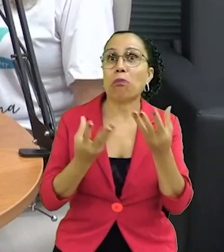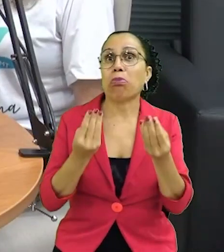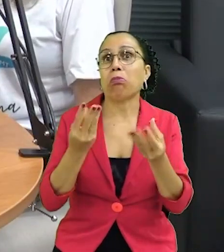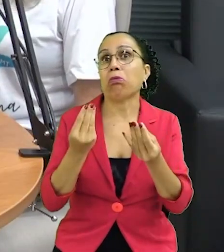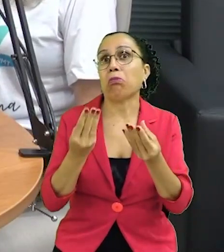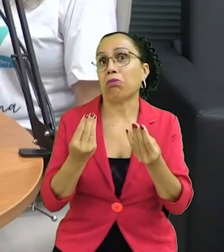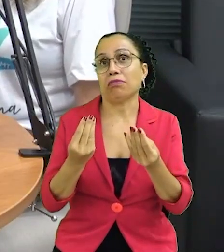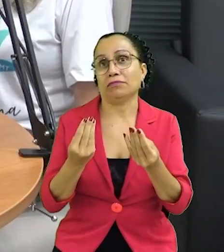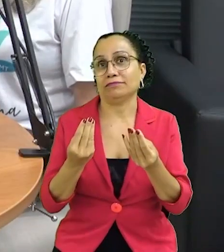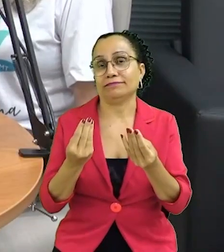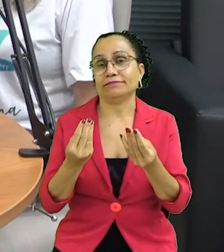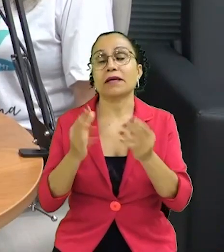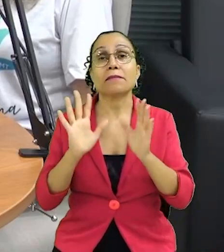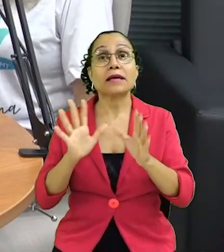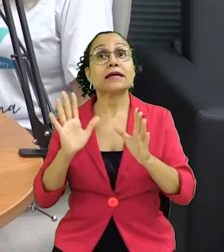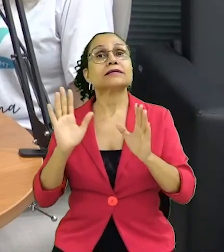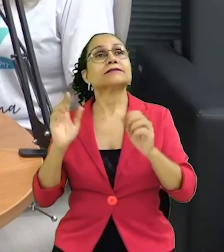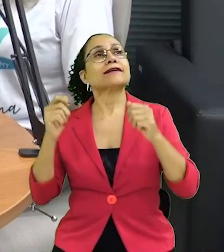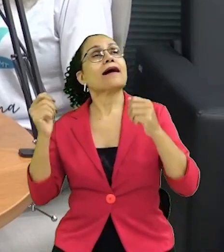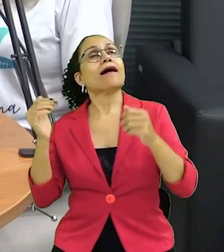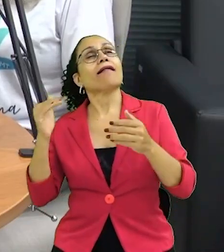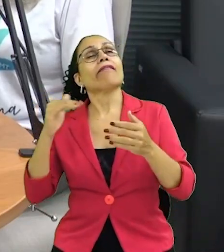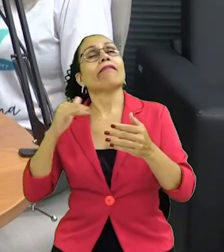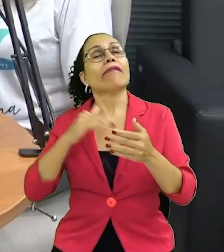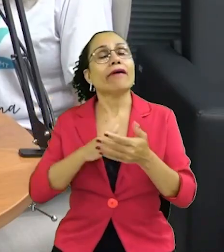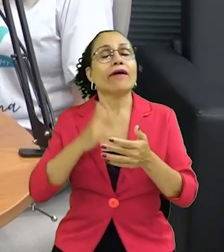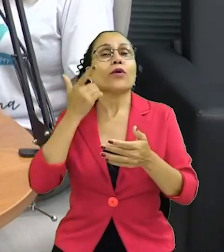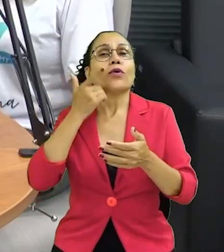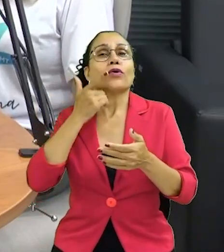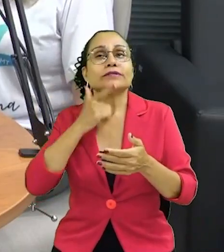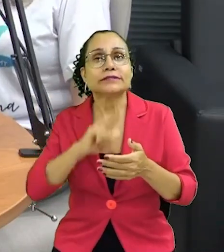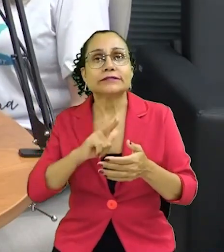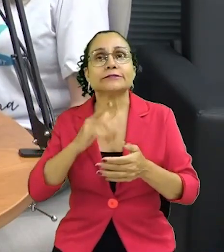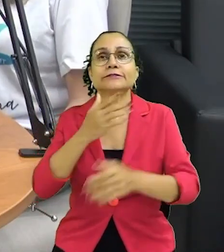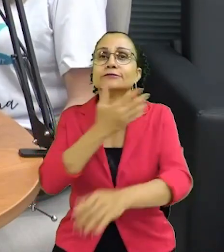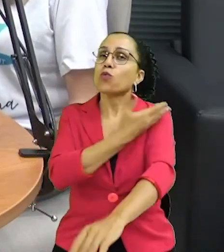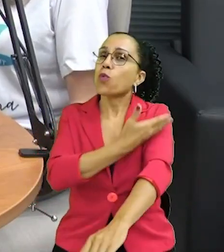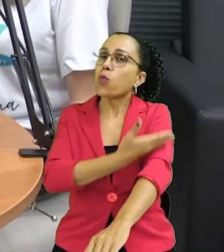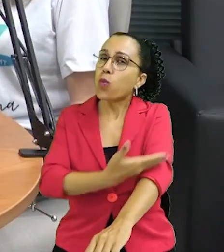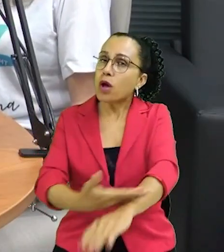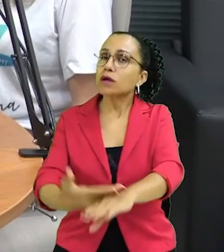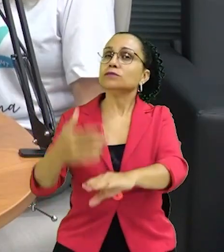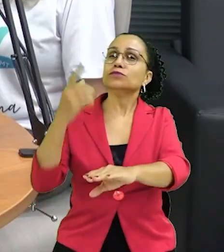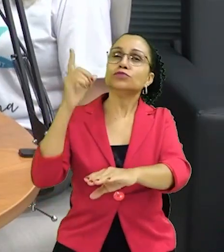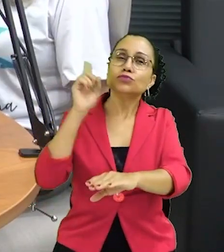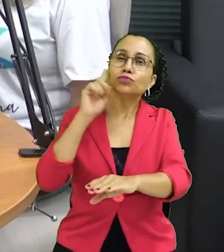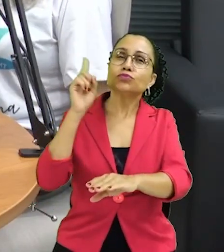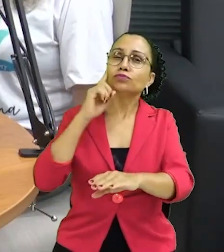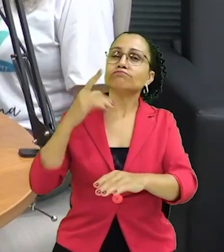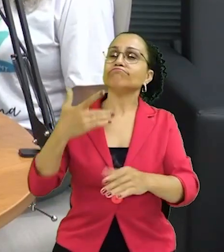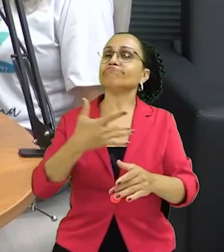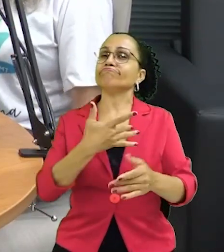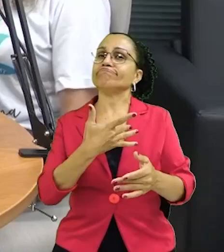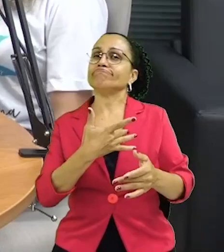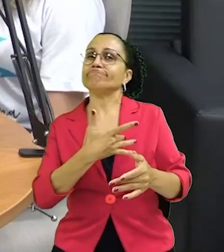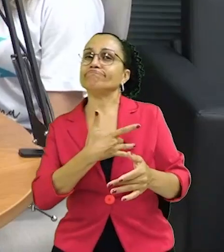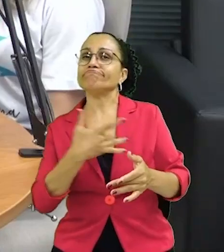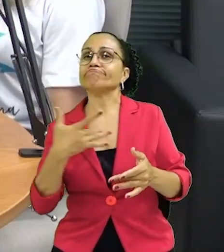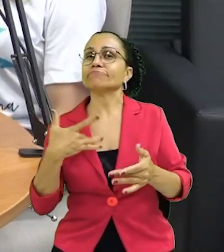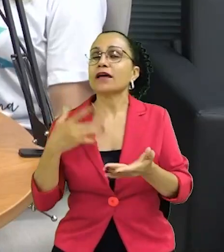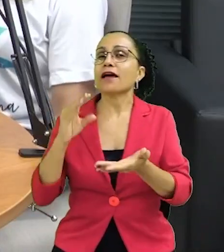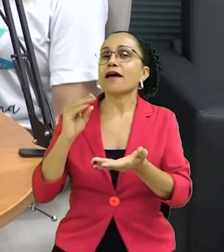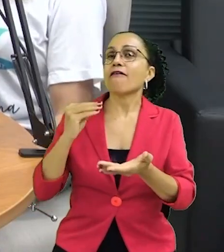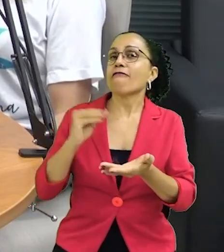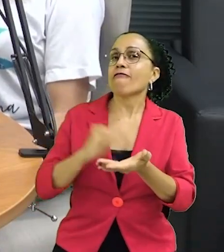até criar esse hábito para virar, né, uma rotina, um hábito realmente de você sentir falta no seu